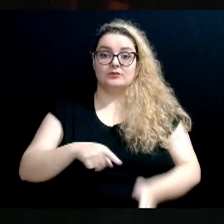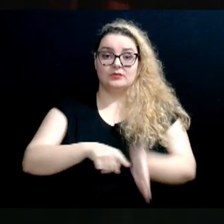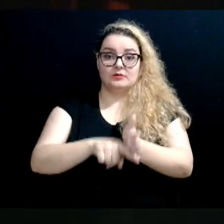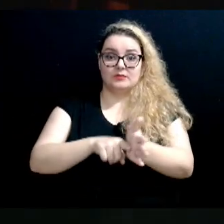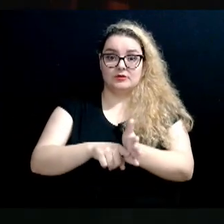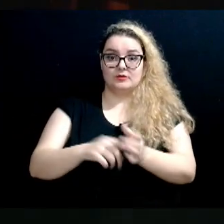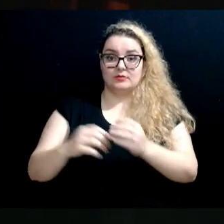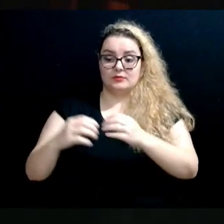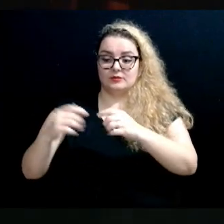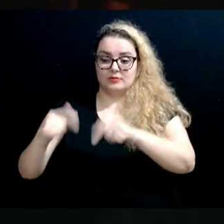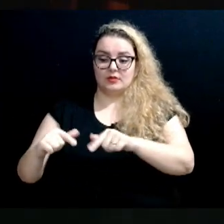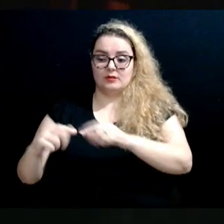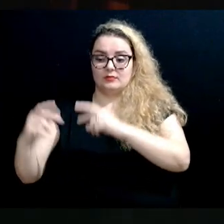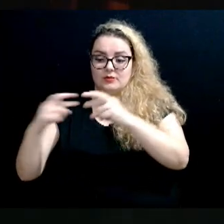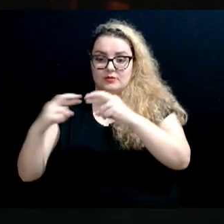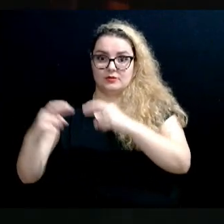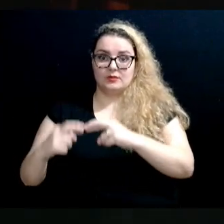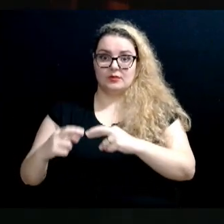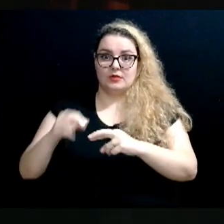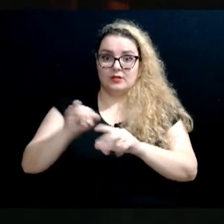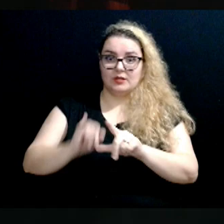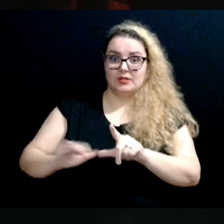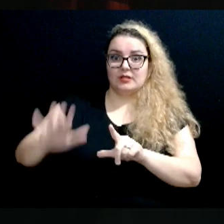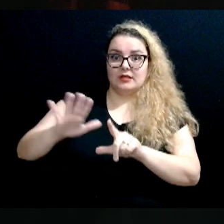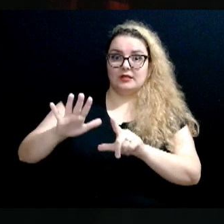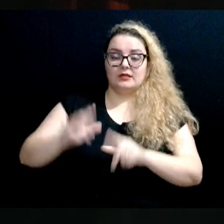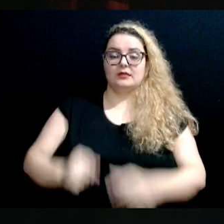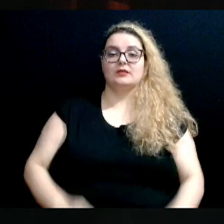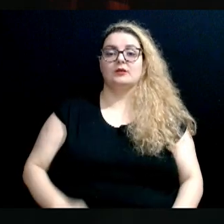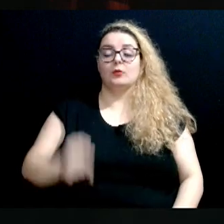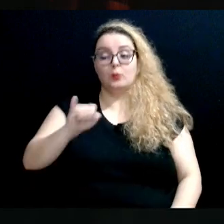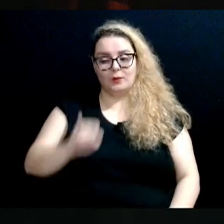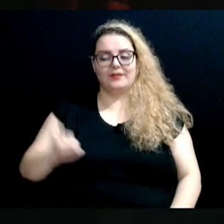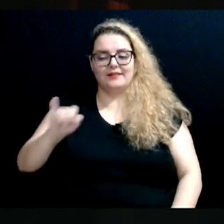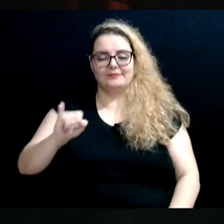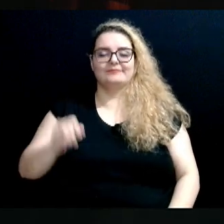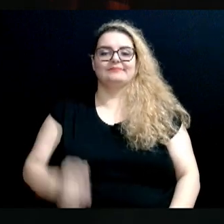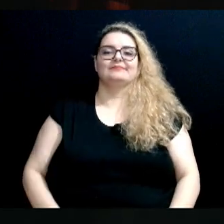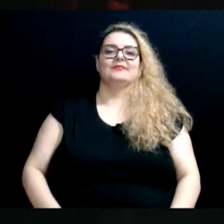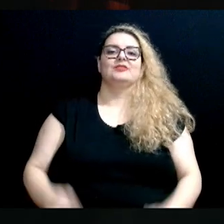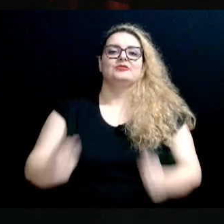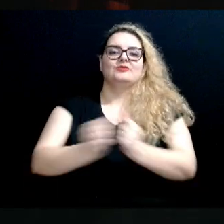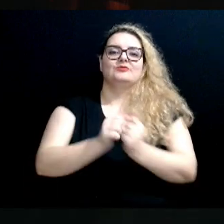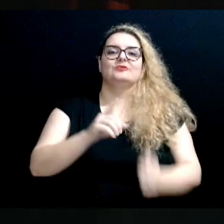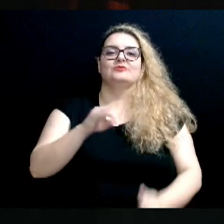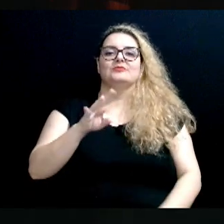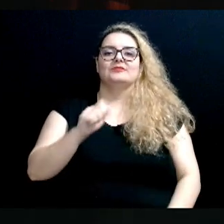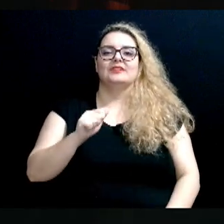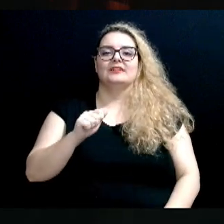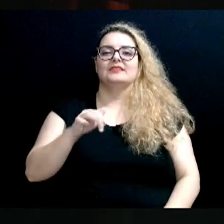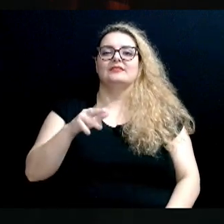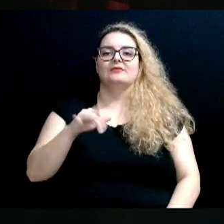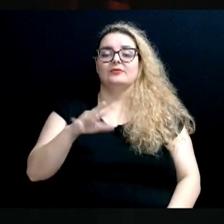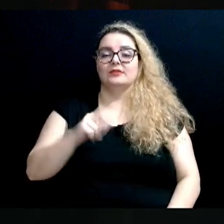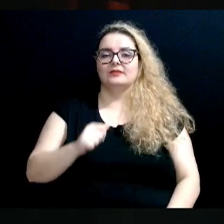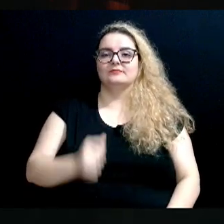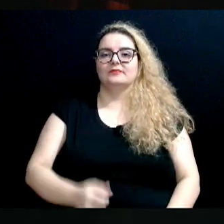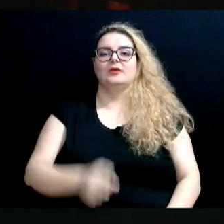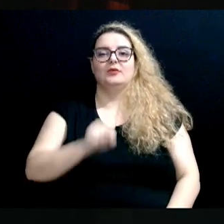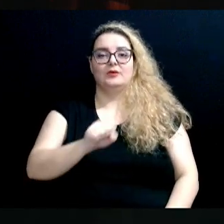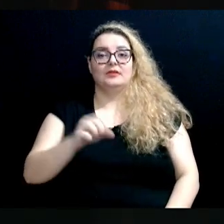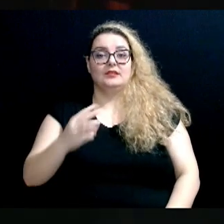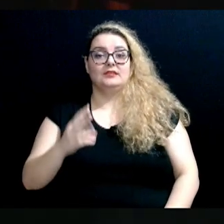da Fundação Itaú, em parceria com o Datafolha, 82% dos brasileiros já ouviram falar em inteligência artificial